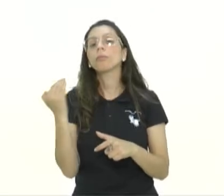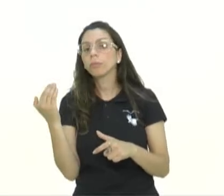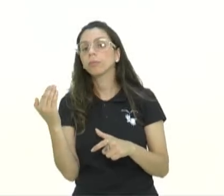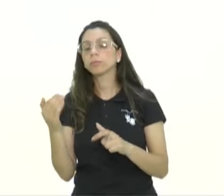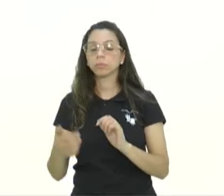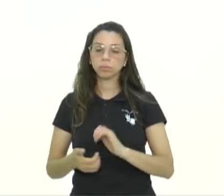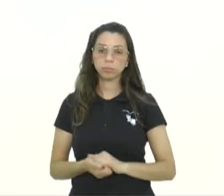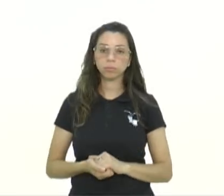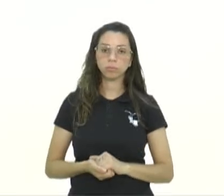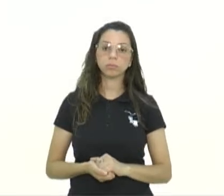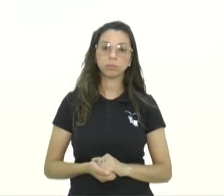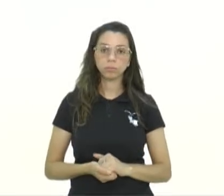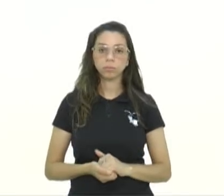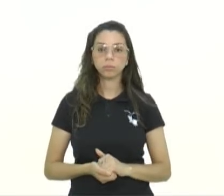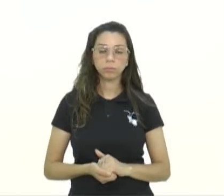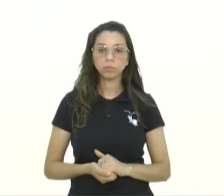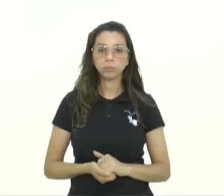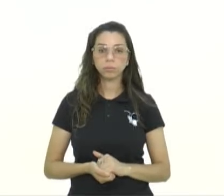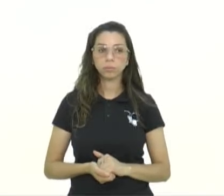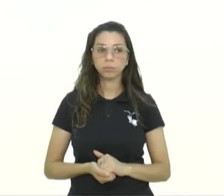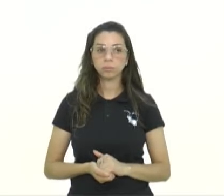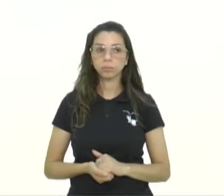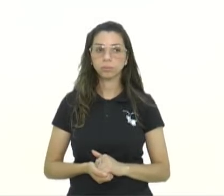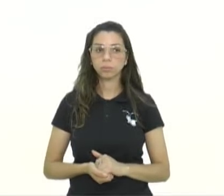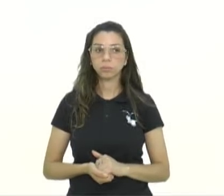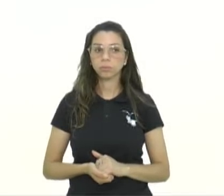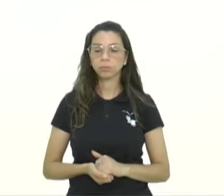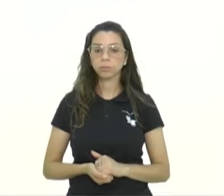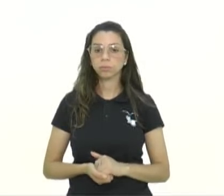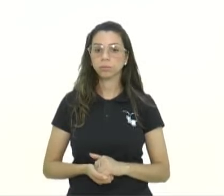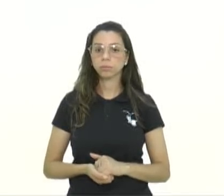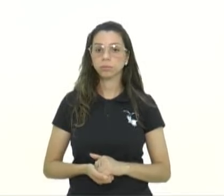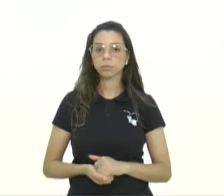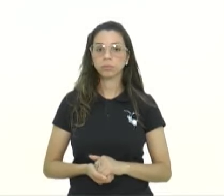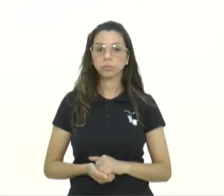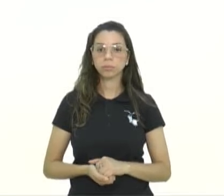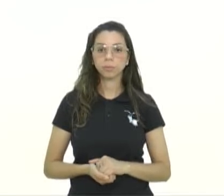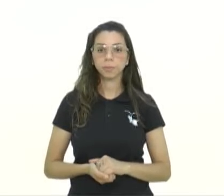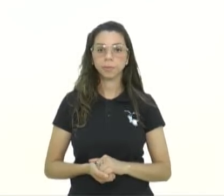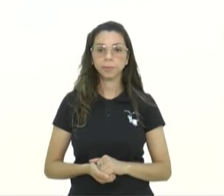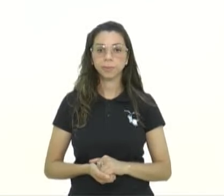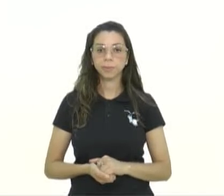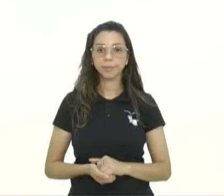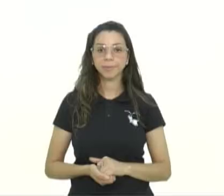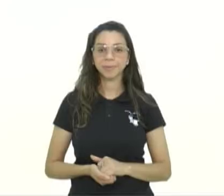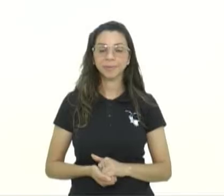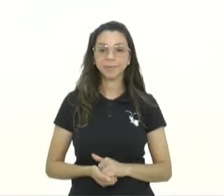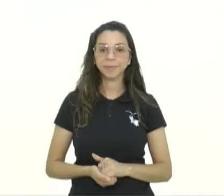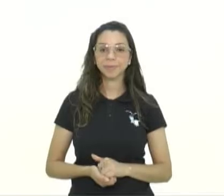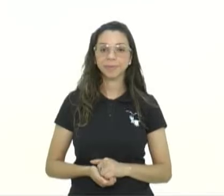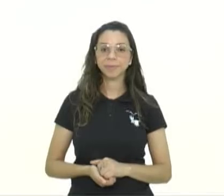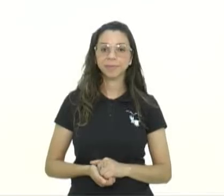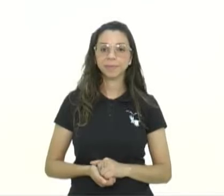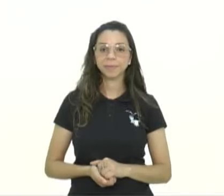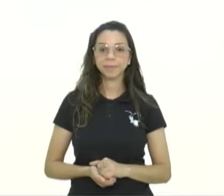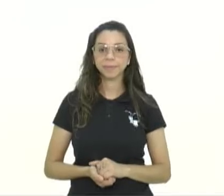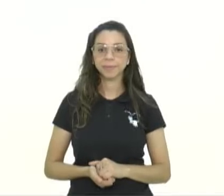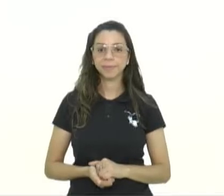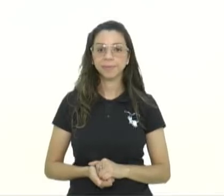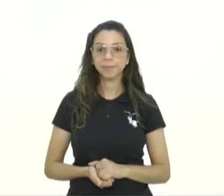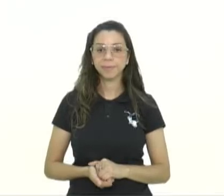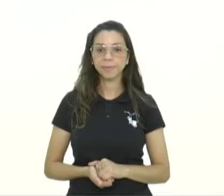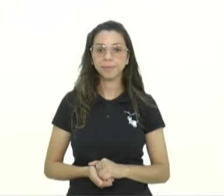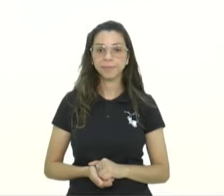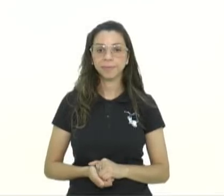activist who led the civil rights movement in the United States from the mid-1950s until his